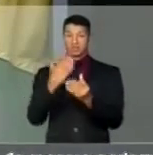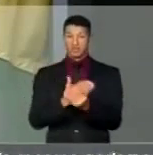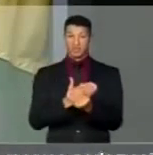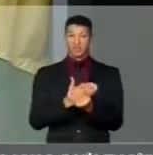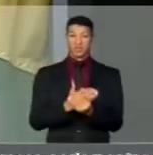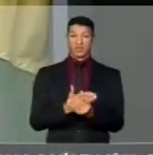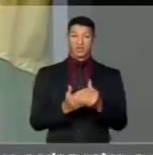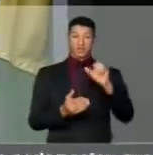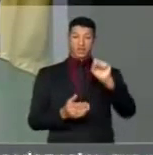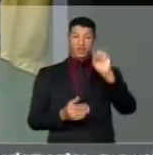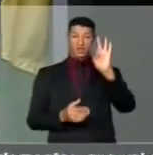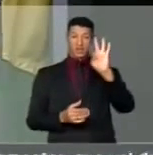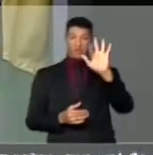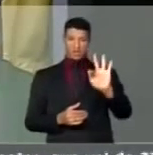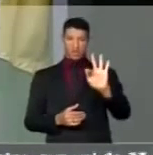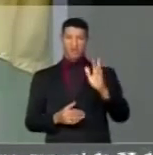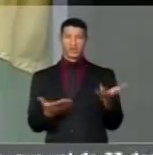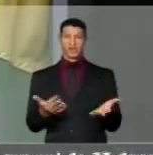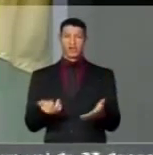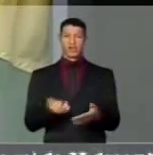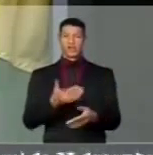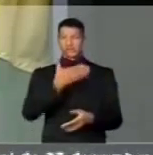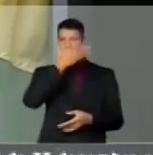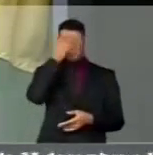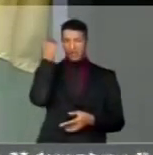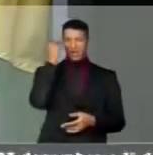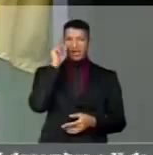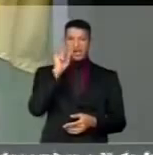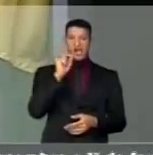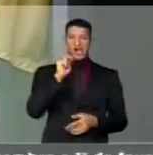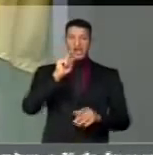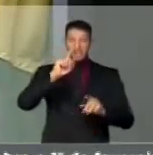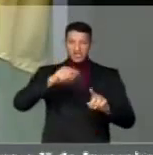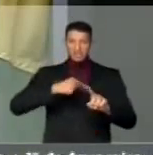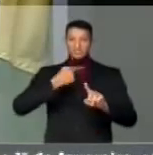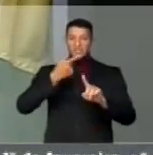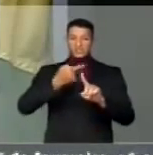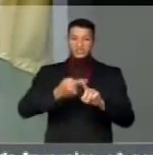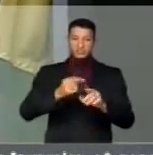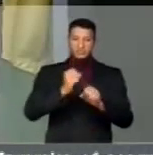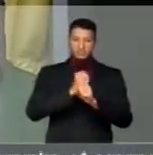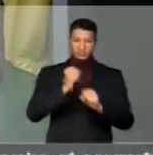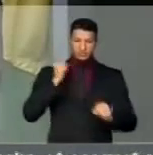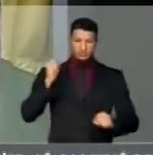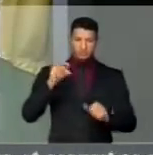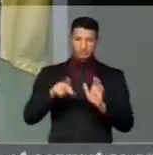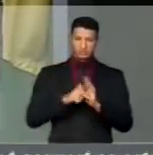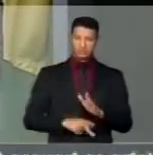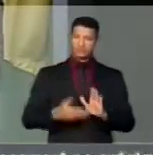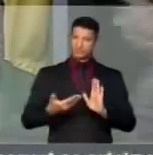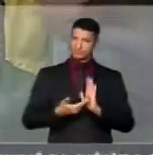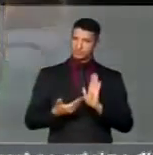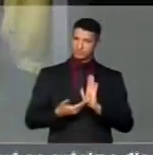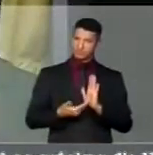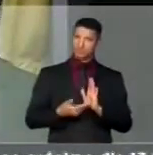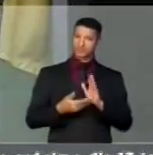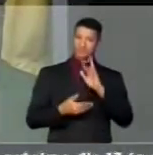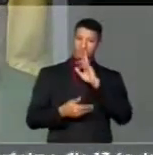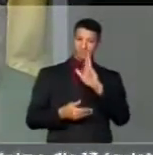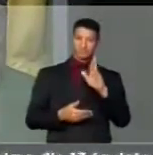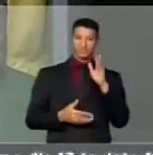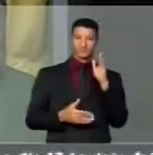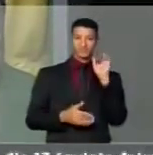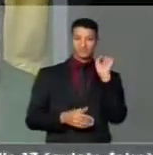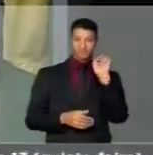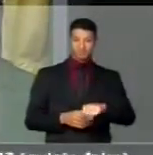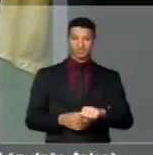respondem a processos no STF. E eles esquecem que a maioria, uma grande maioria desta casa, responde